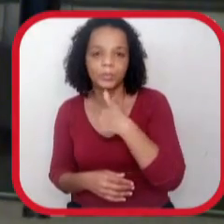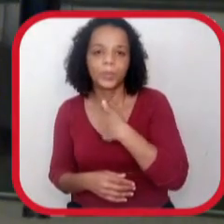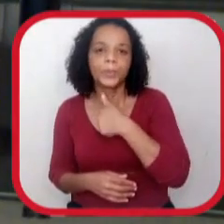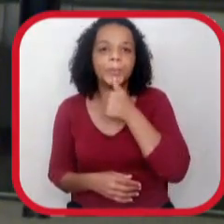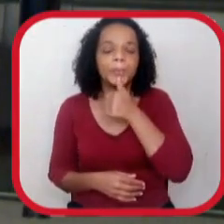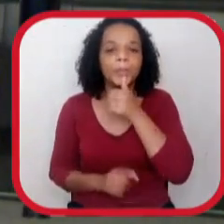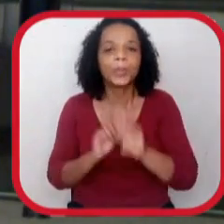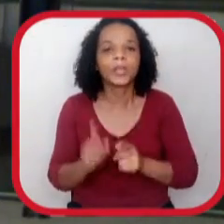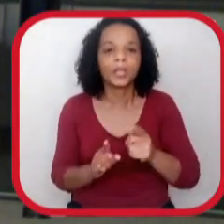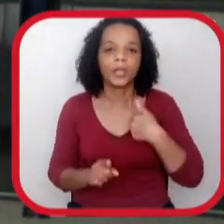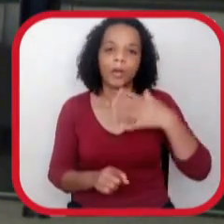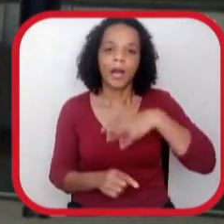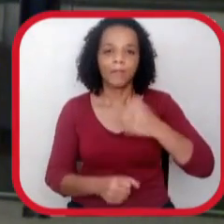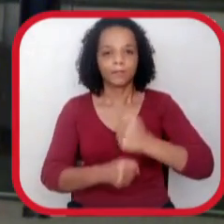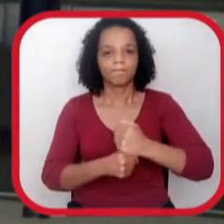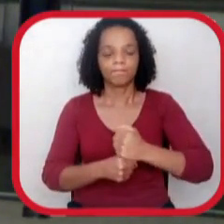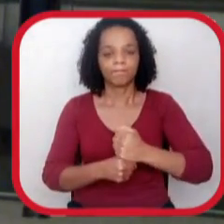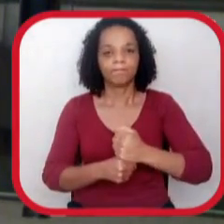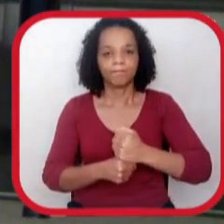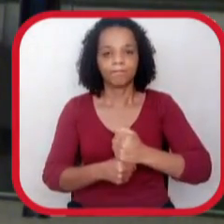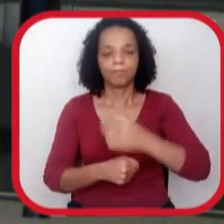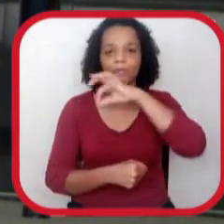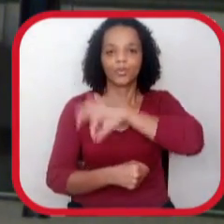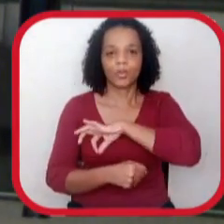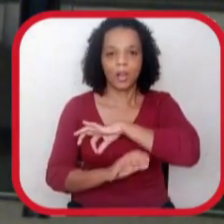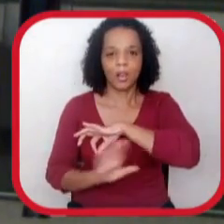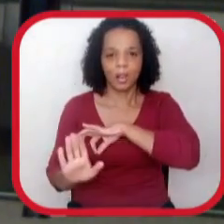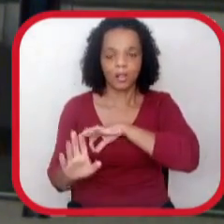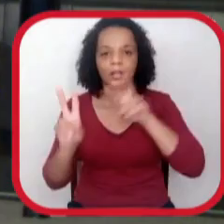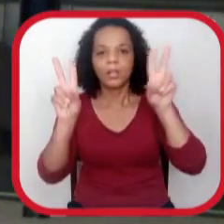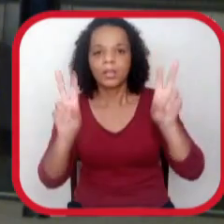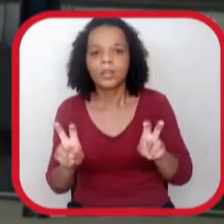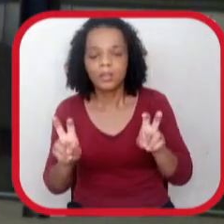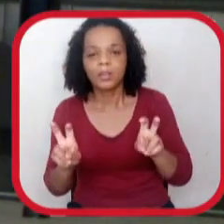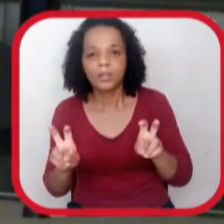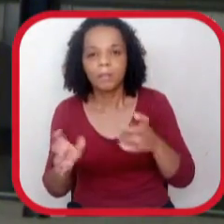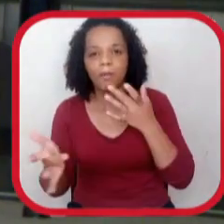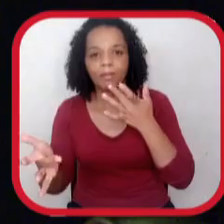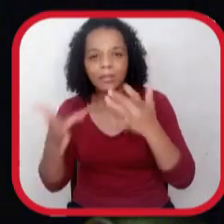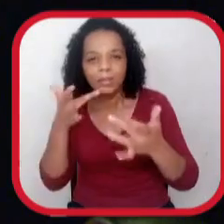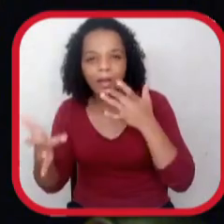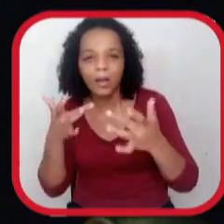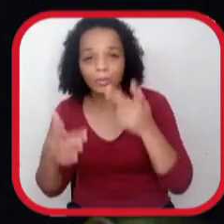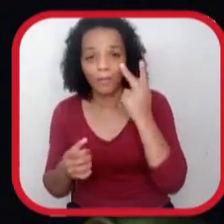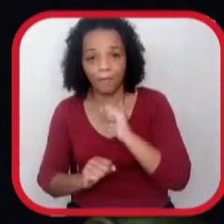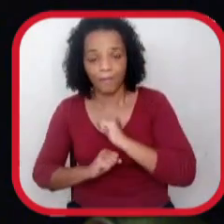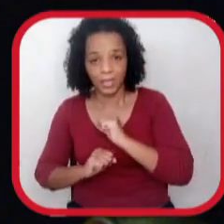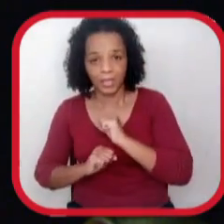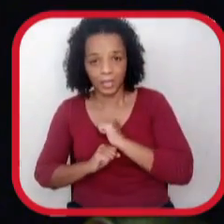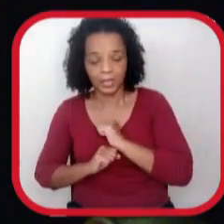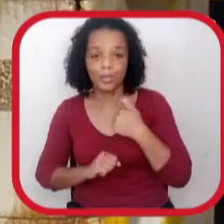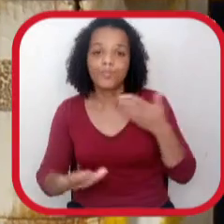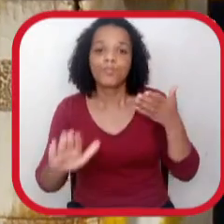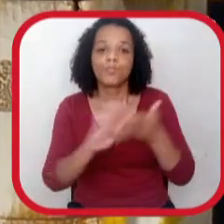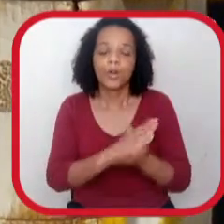decidi que queria profissionalizar a questão do teatro na minha